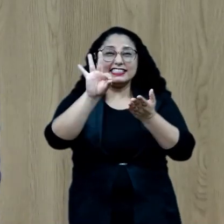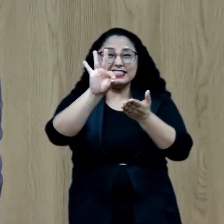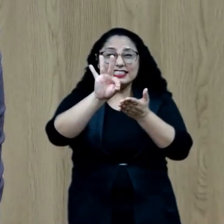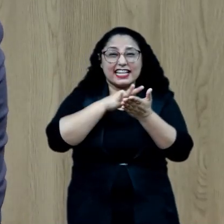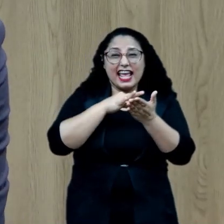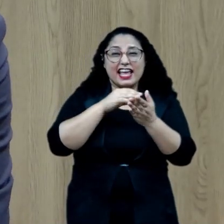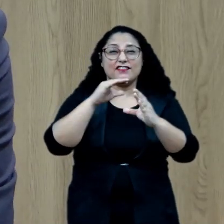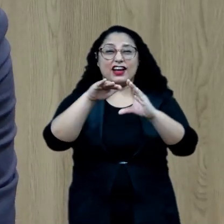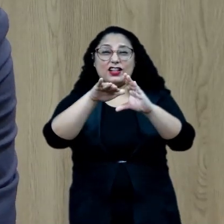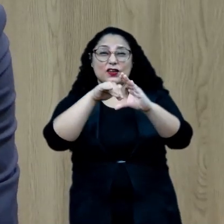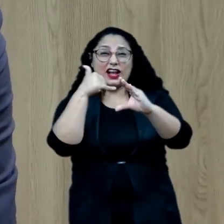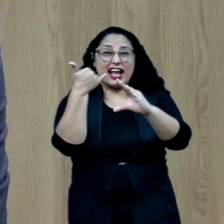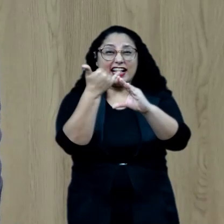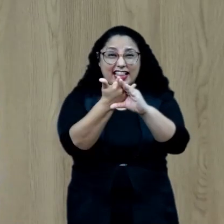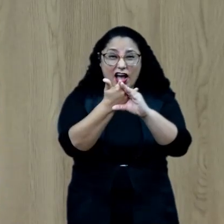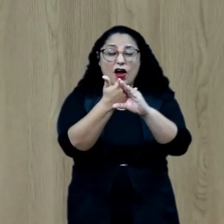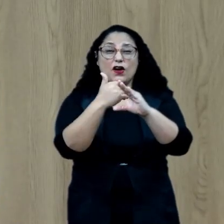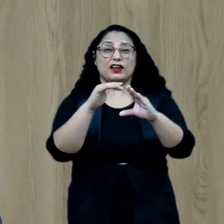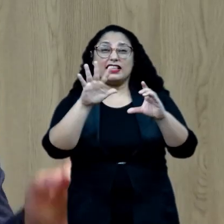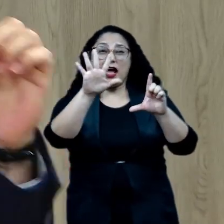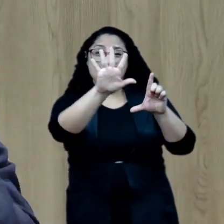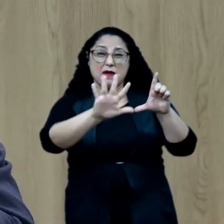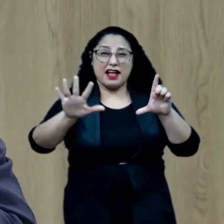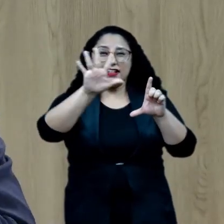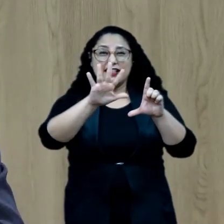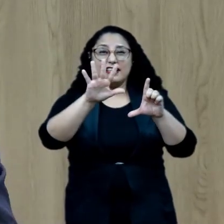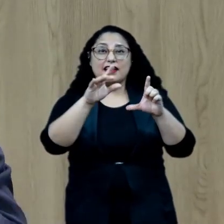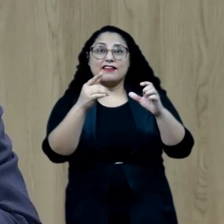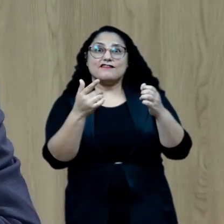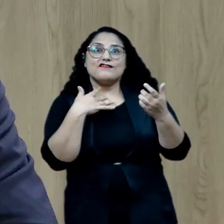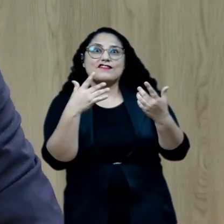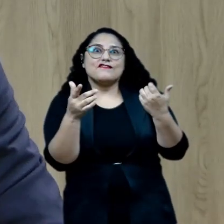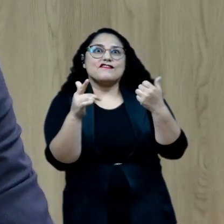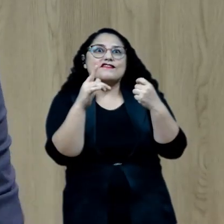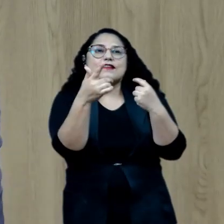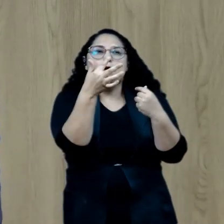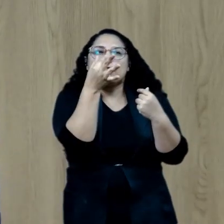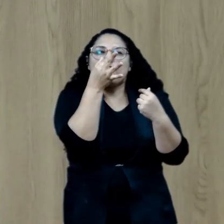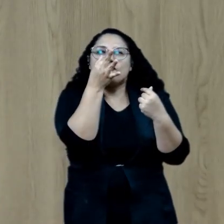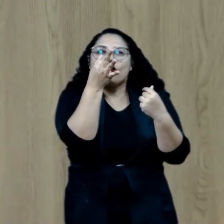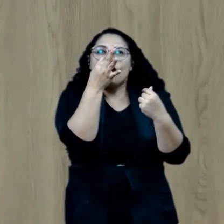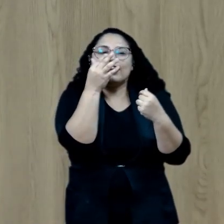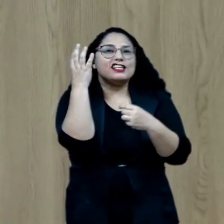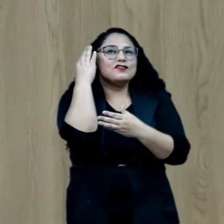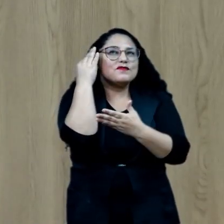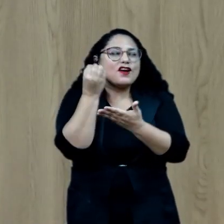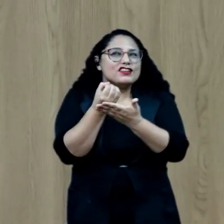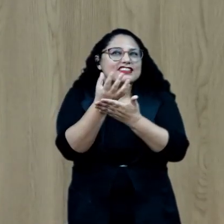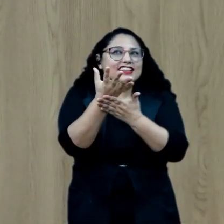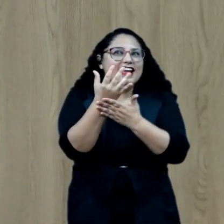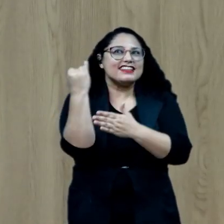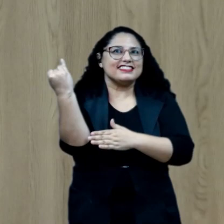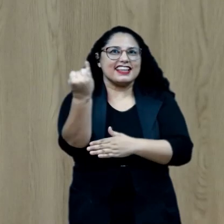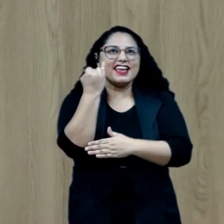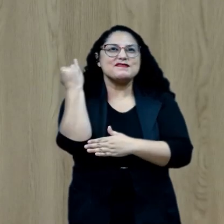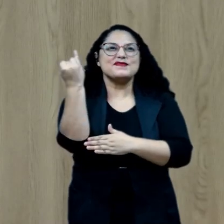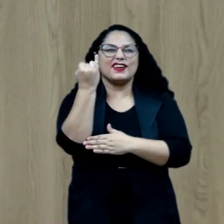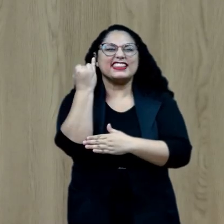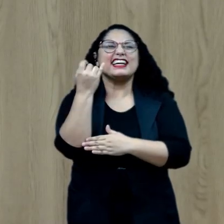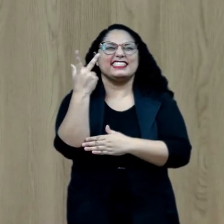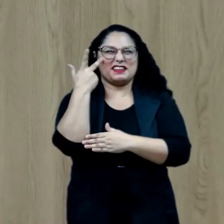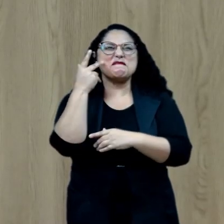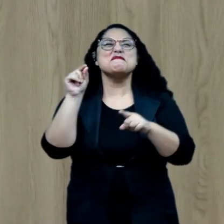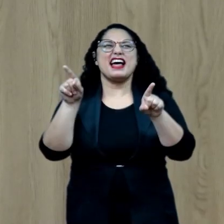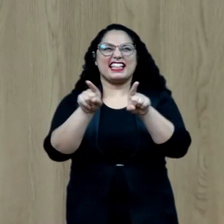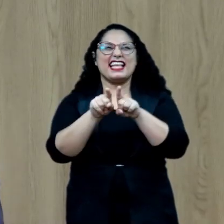no canal, se inscreva aqui na nossa plataforma, favorite esse podcast, que é muito importante